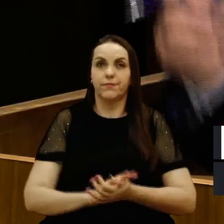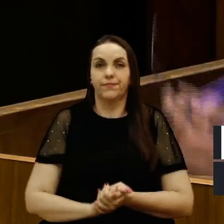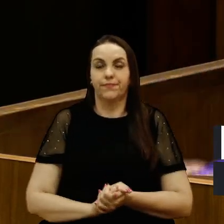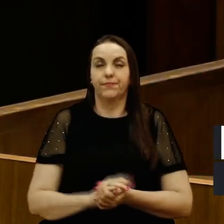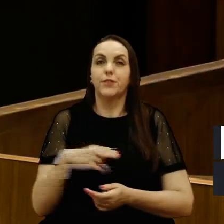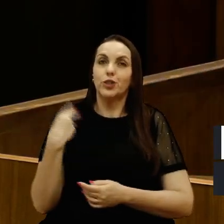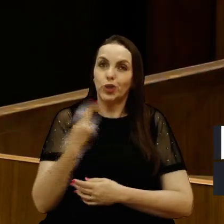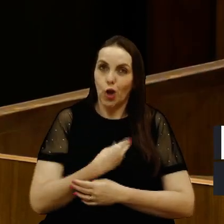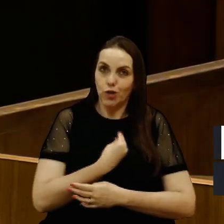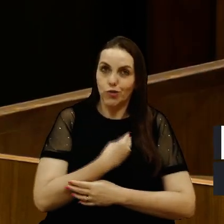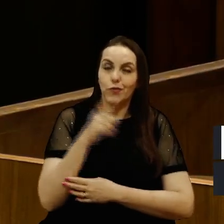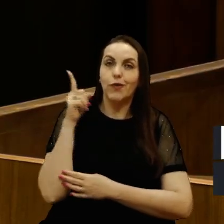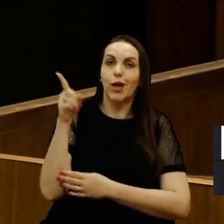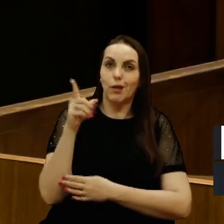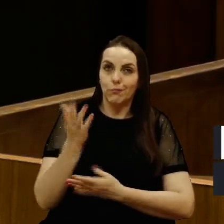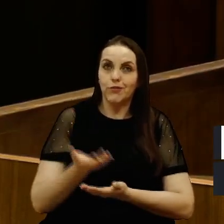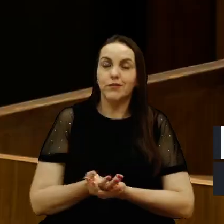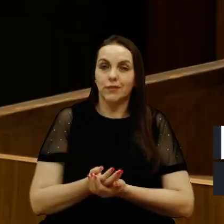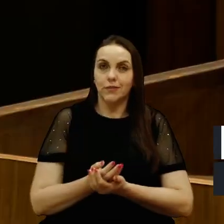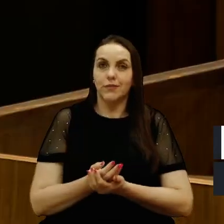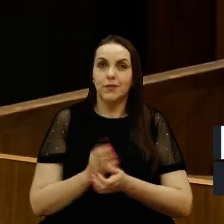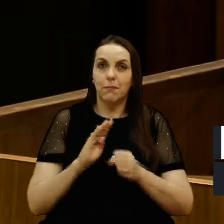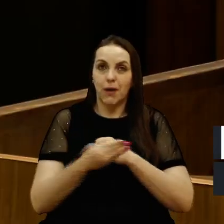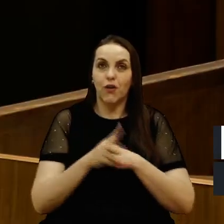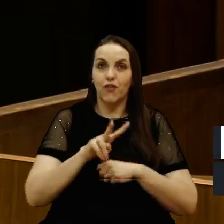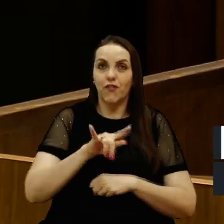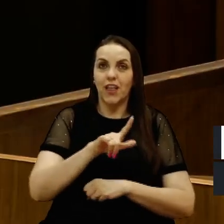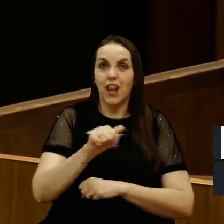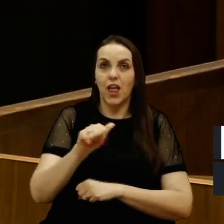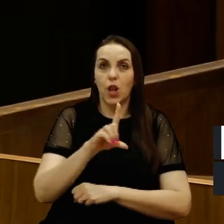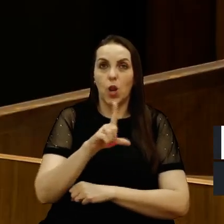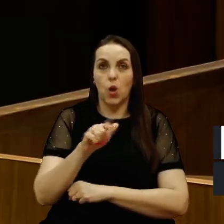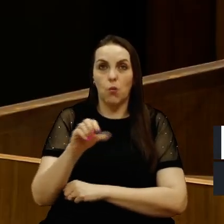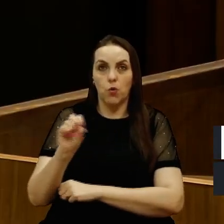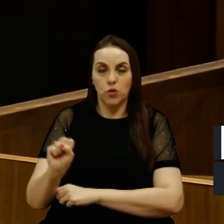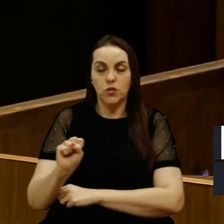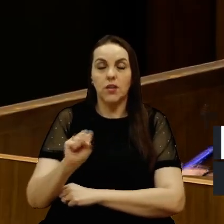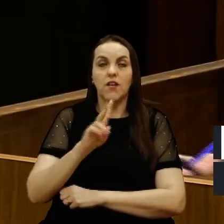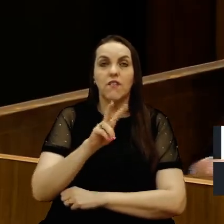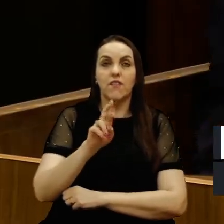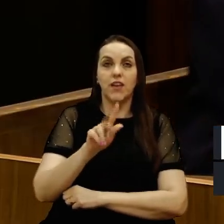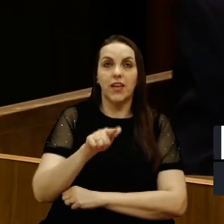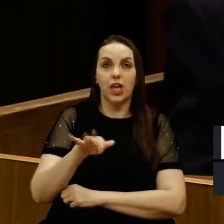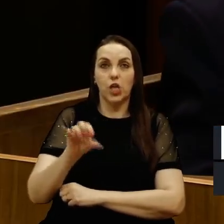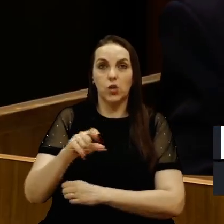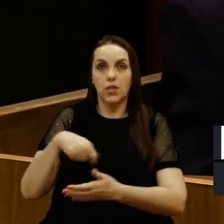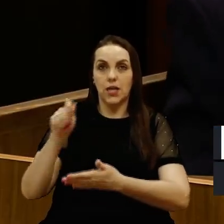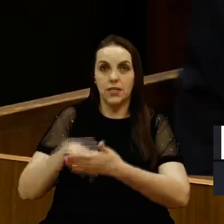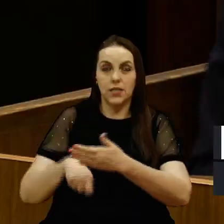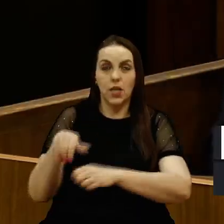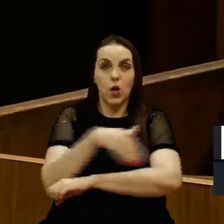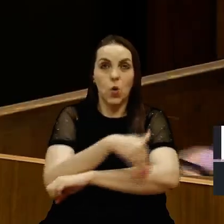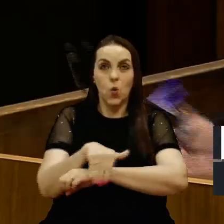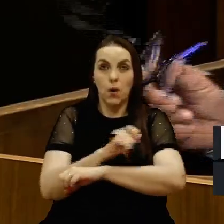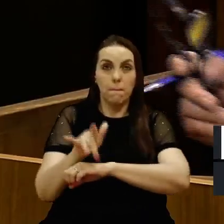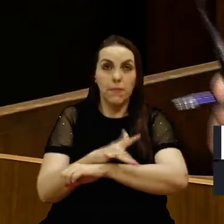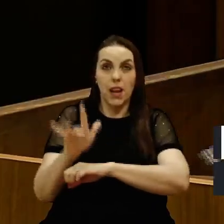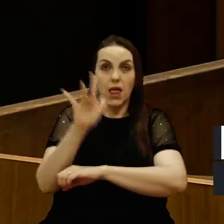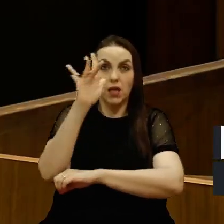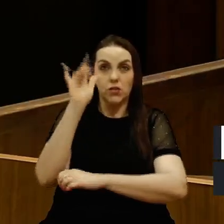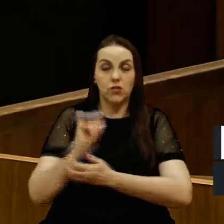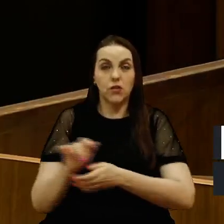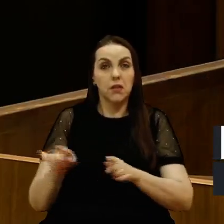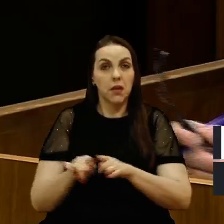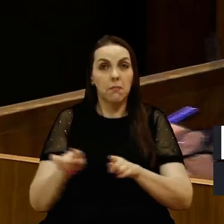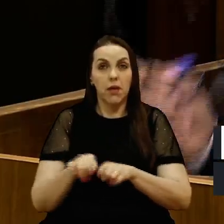Nós estivemos no Vila Lobos Vergueiros, assinando a Rua dos Brilhantes, a Rua dos